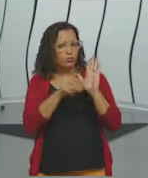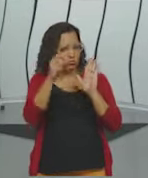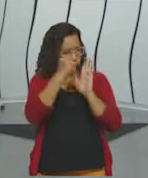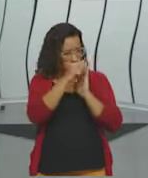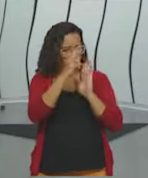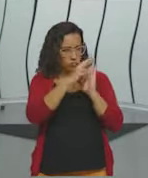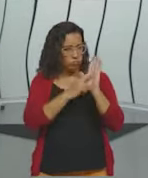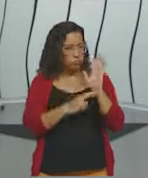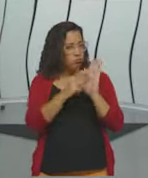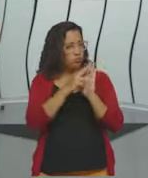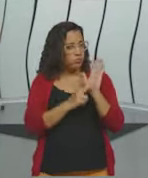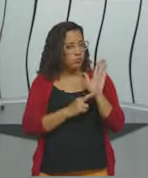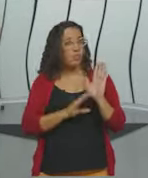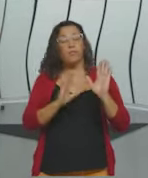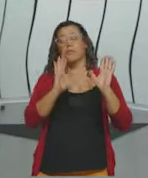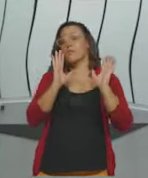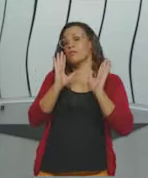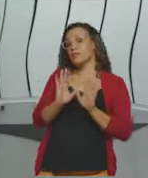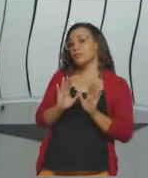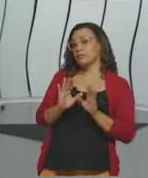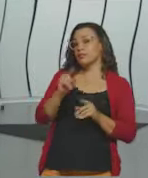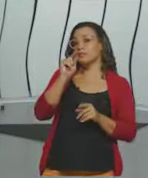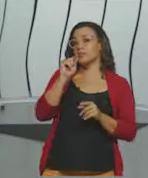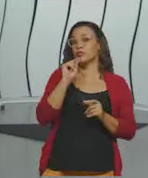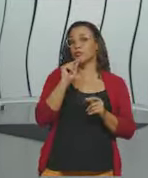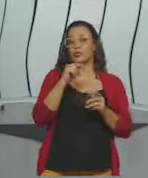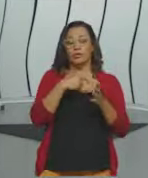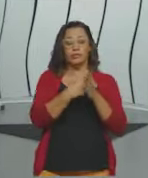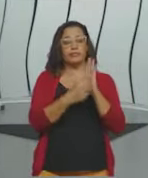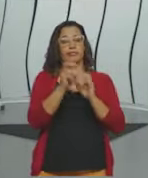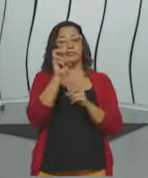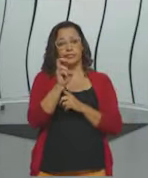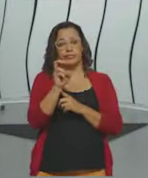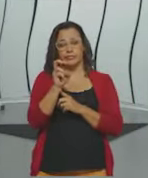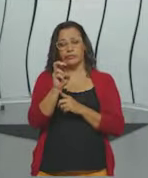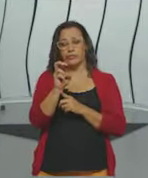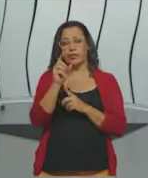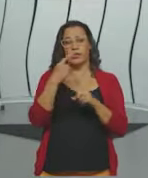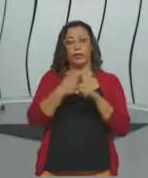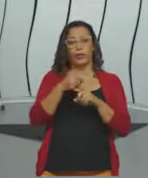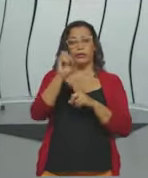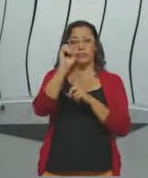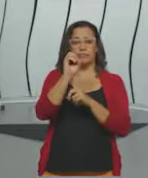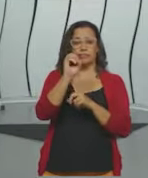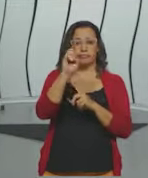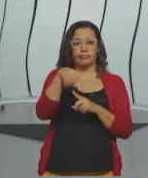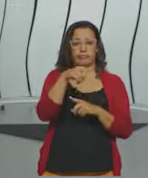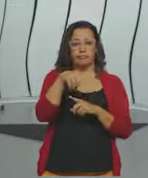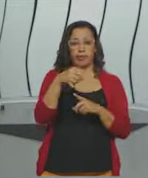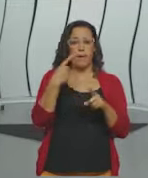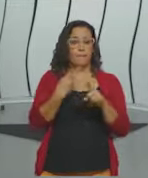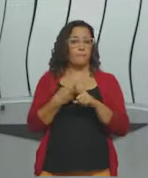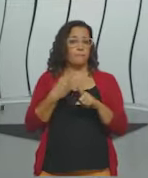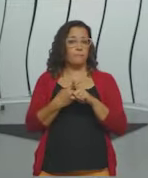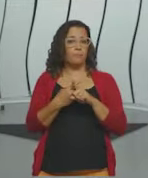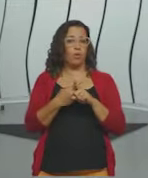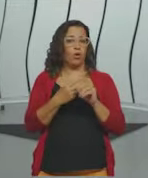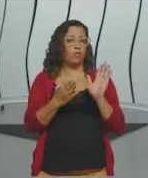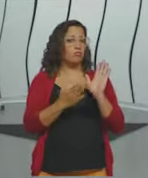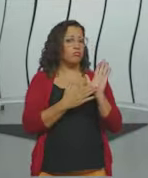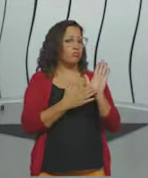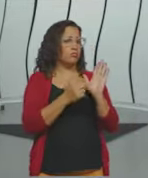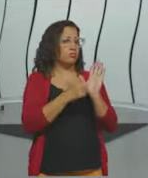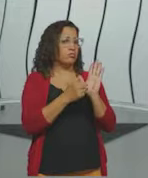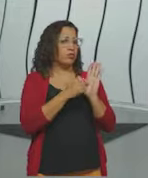competências. Mas a competência 5 vai ser zerada. Por quê? O objeto de avaliação da competência